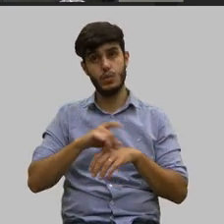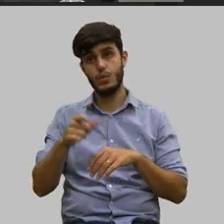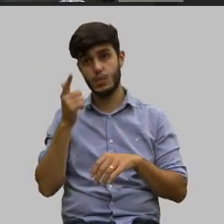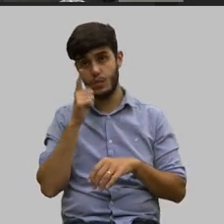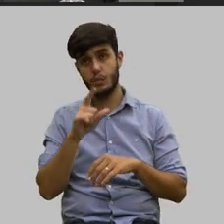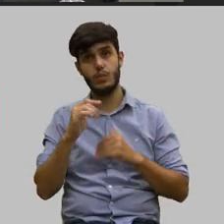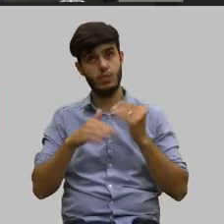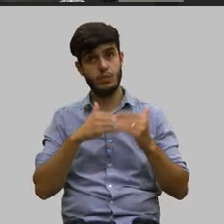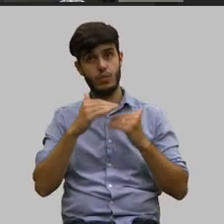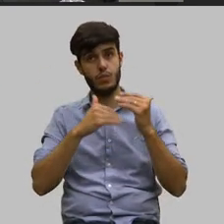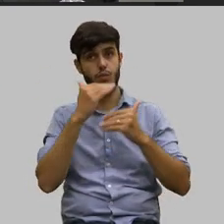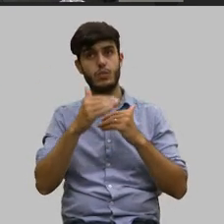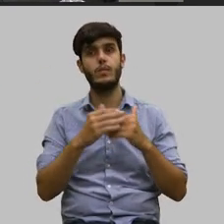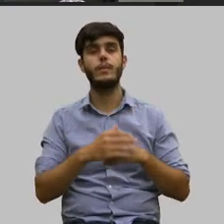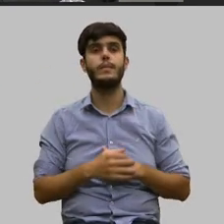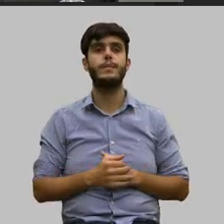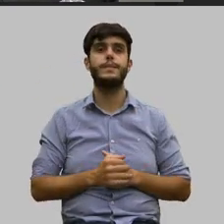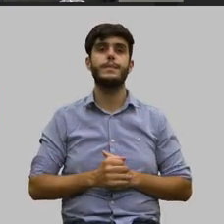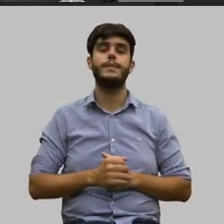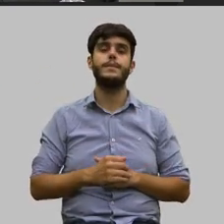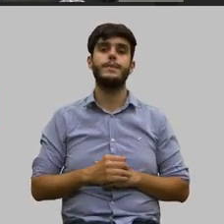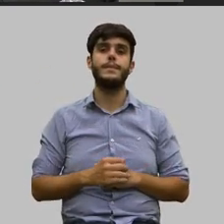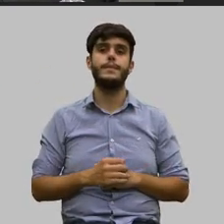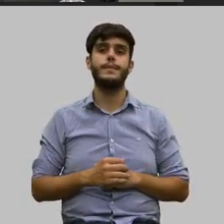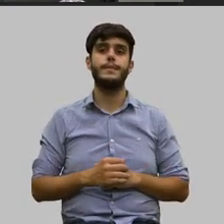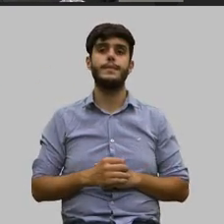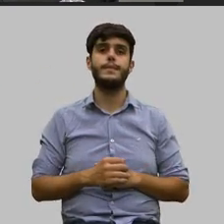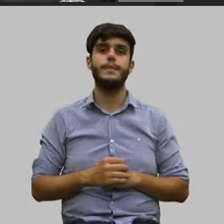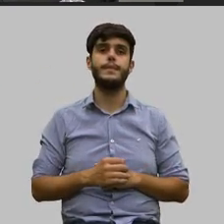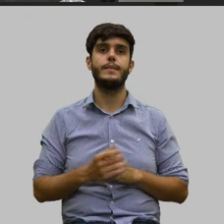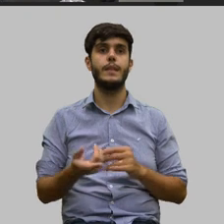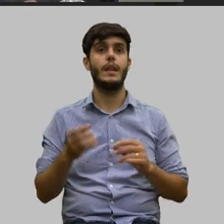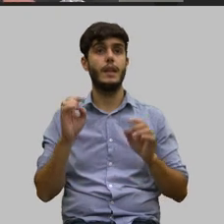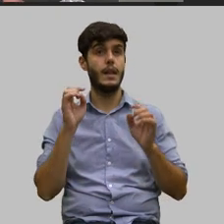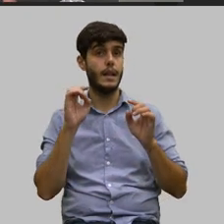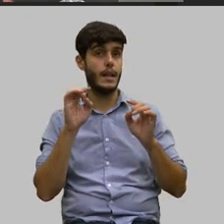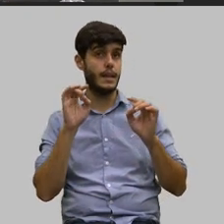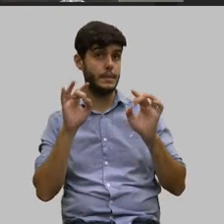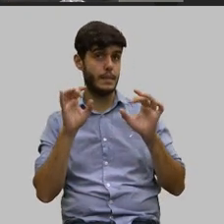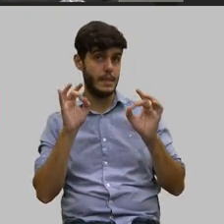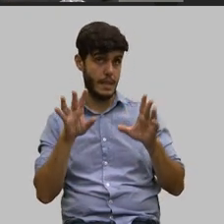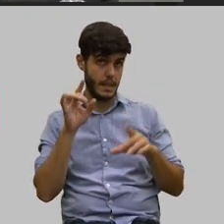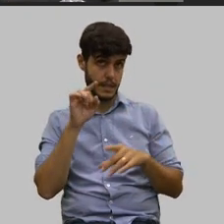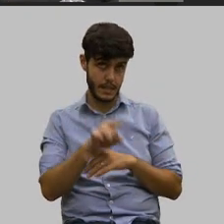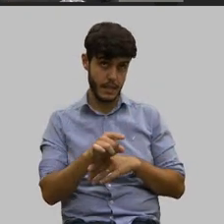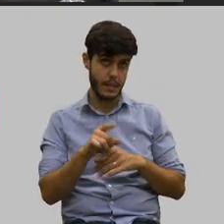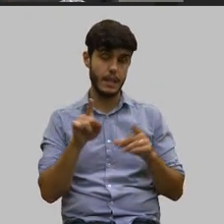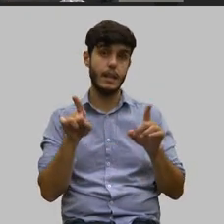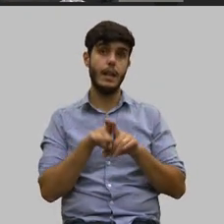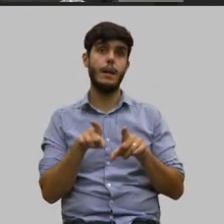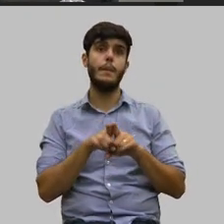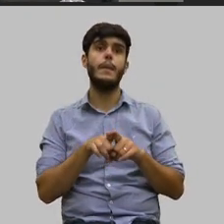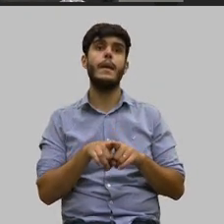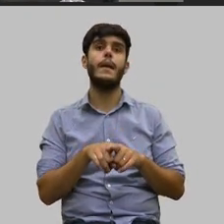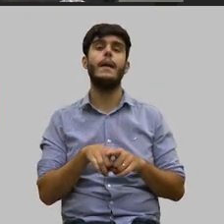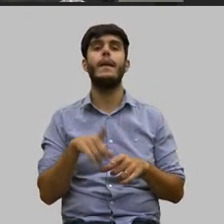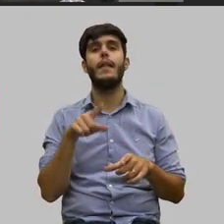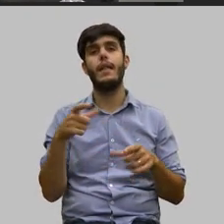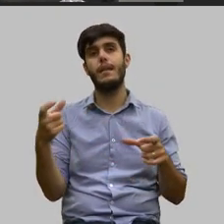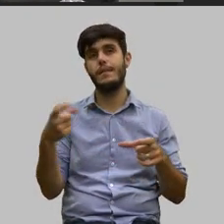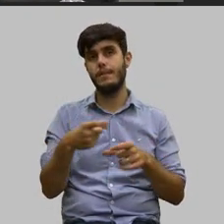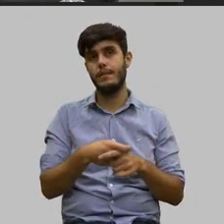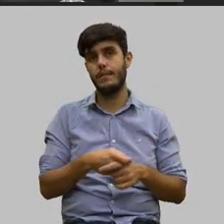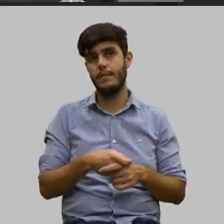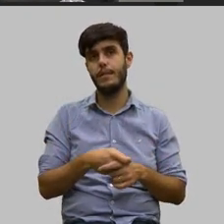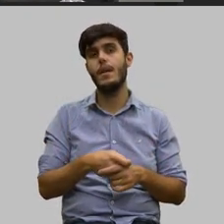promoção no no quadro de passas especialistas nós temos aí da mesma forma né Por mais que seja um número pequeno mas a